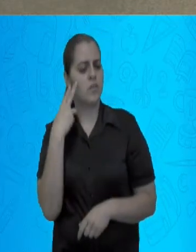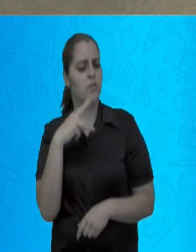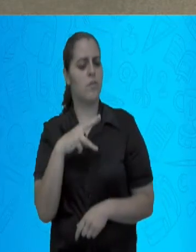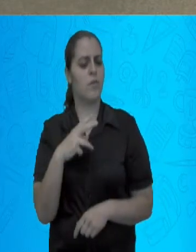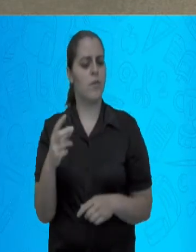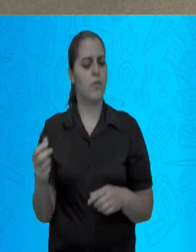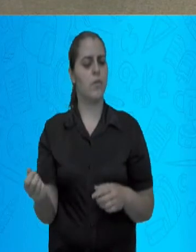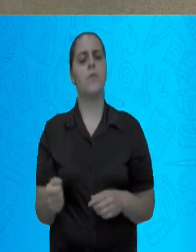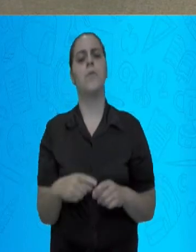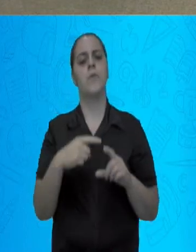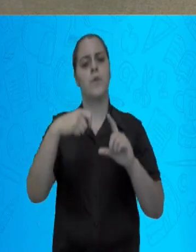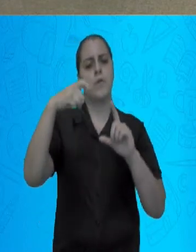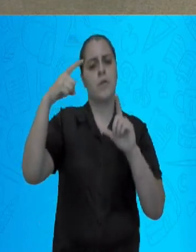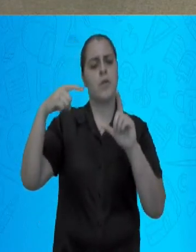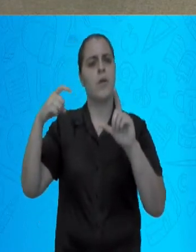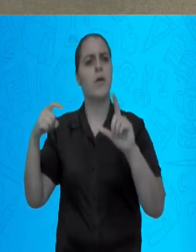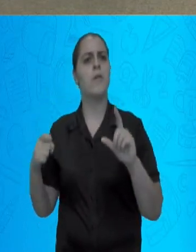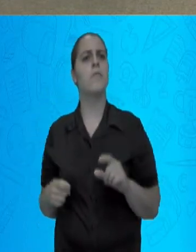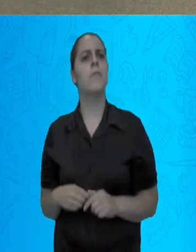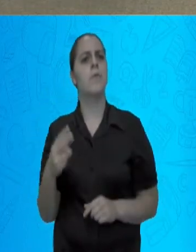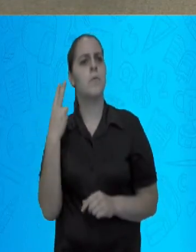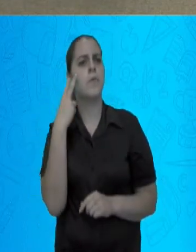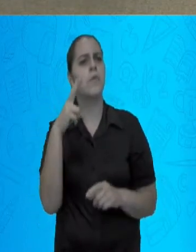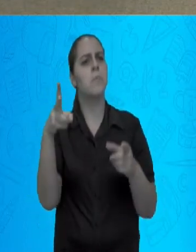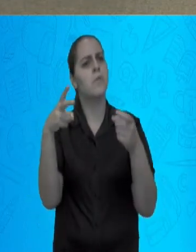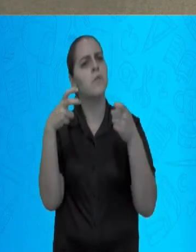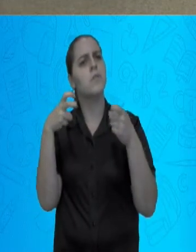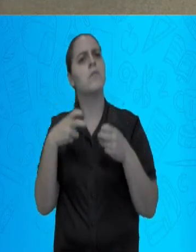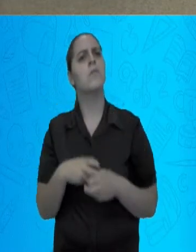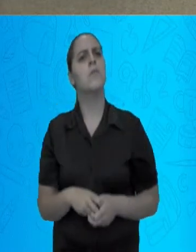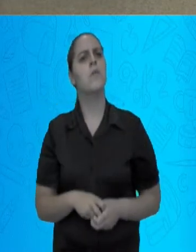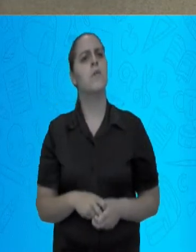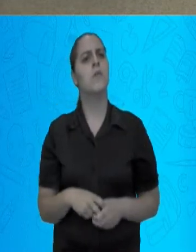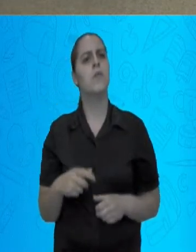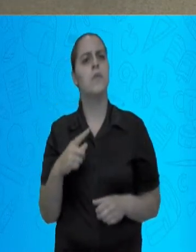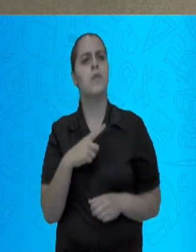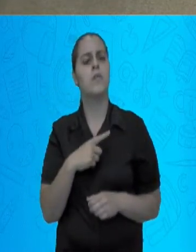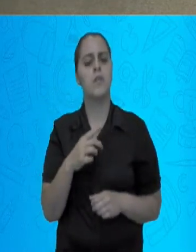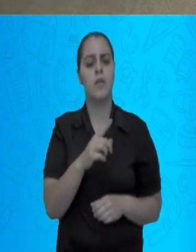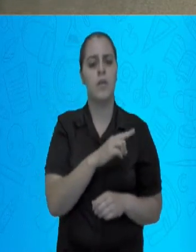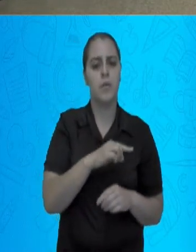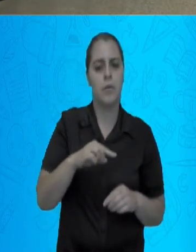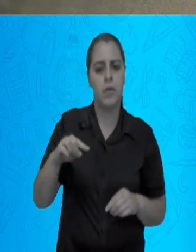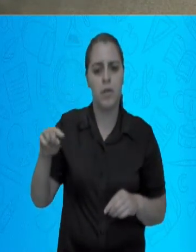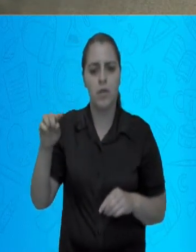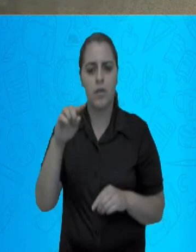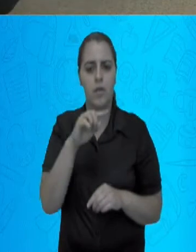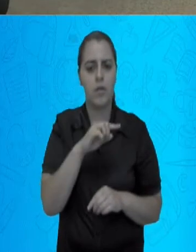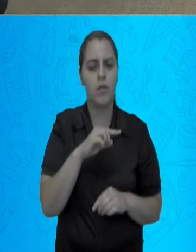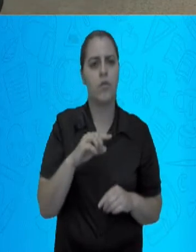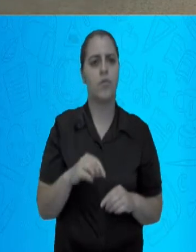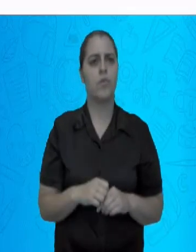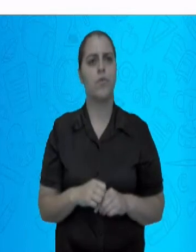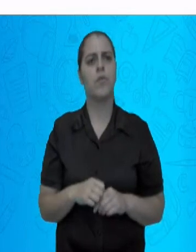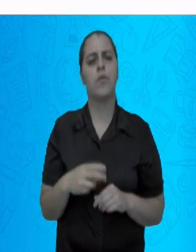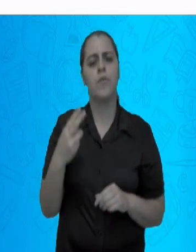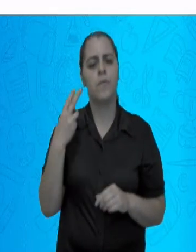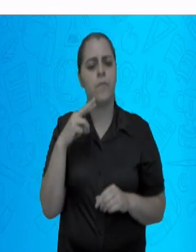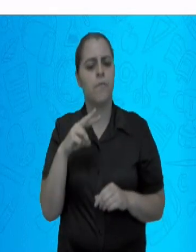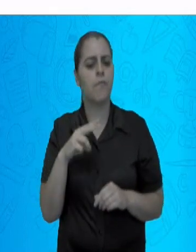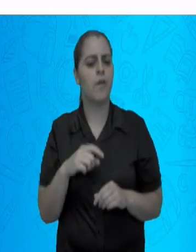vocês observem bastante. Vocês viram que eu tenho aqui embaixo uma legenda que